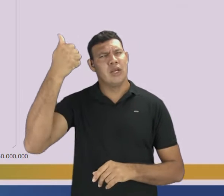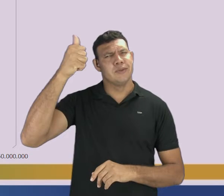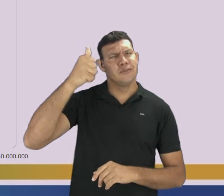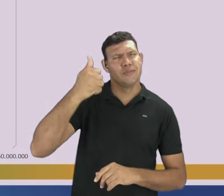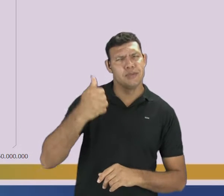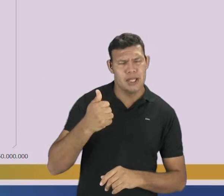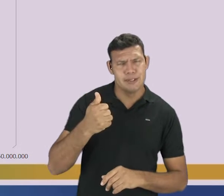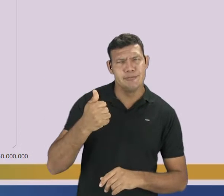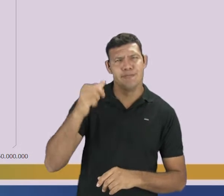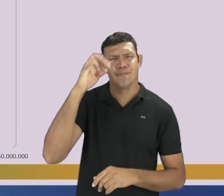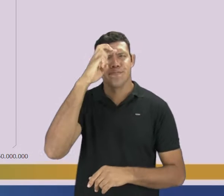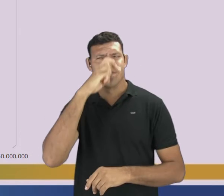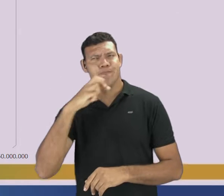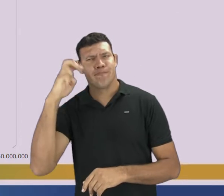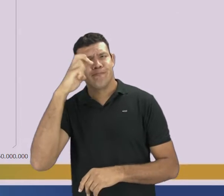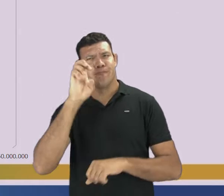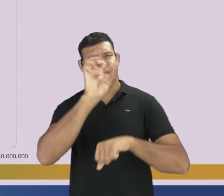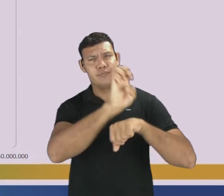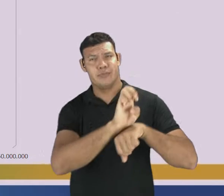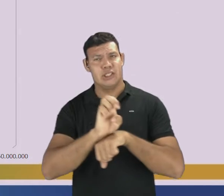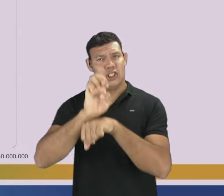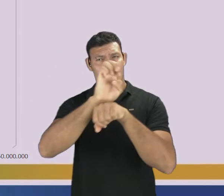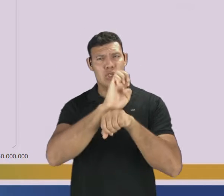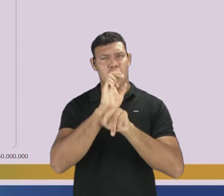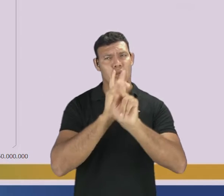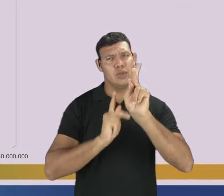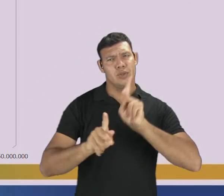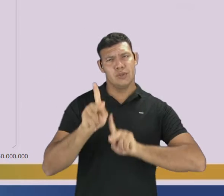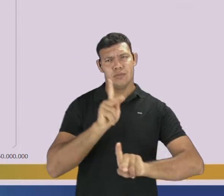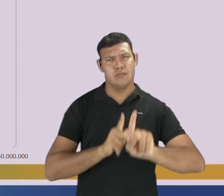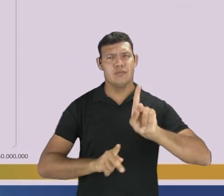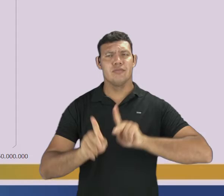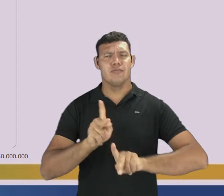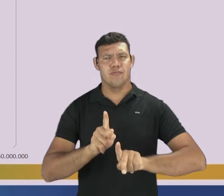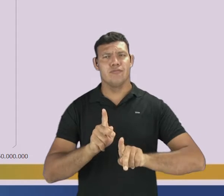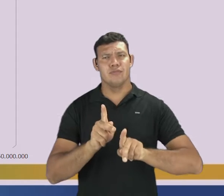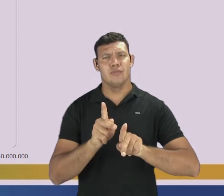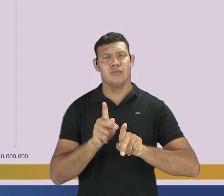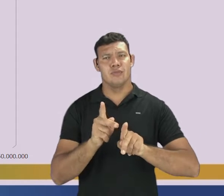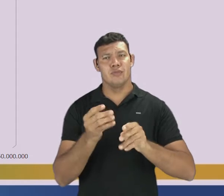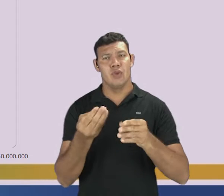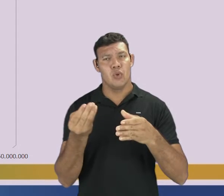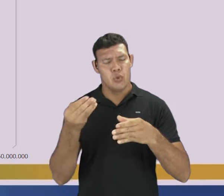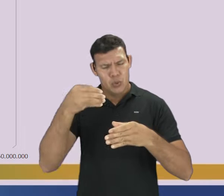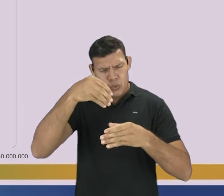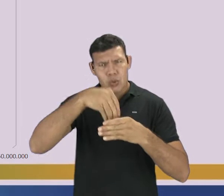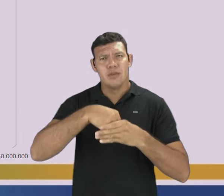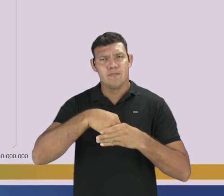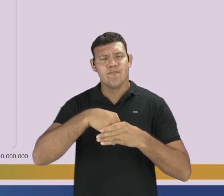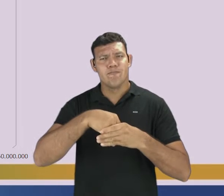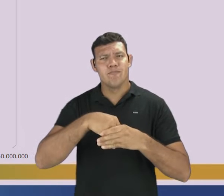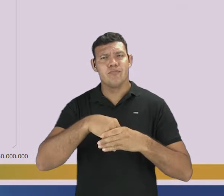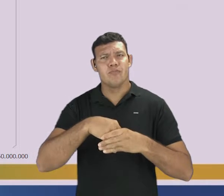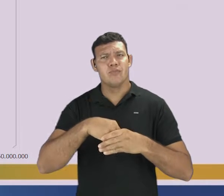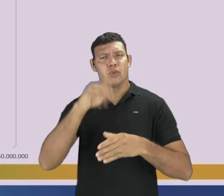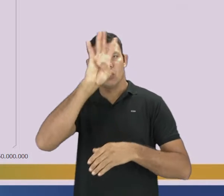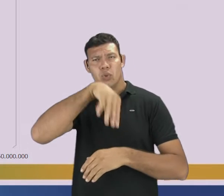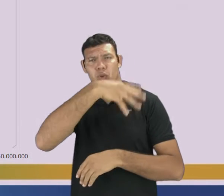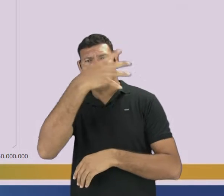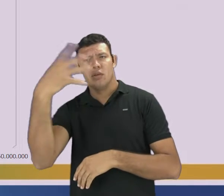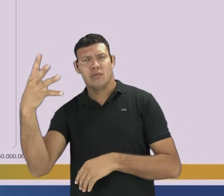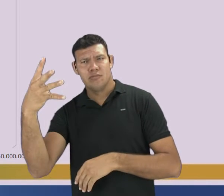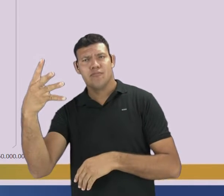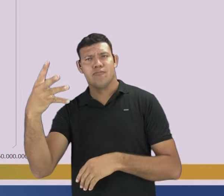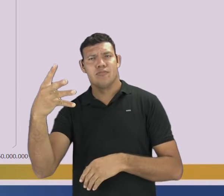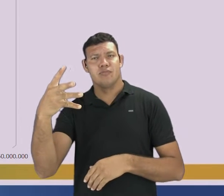analisar cada estado aí e a sua população, né? Mas dentro desse quadro, nós podemos destacar, por exemplo, o estado